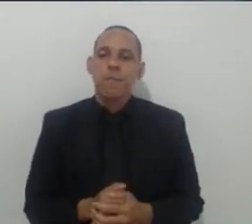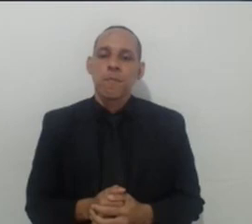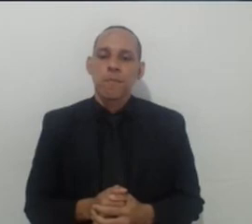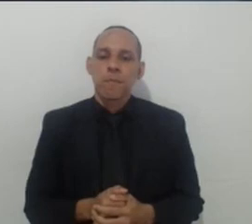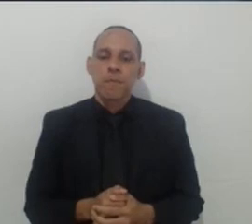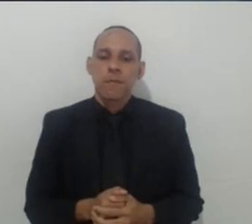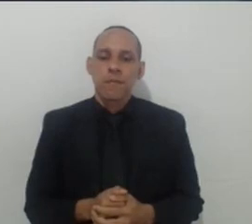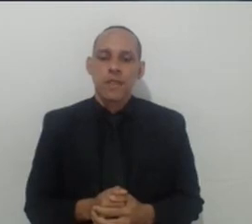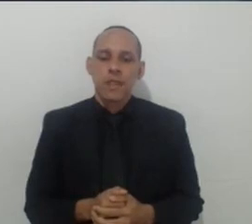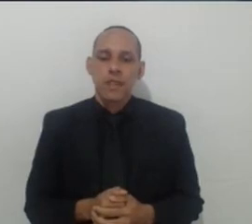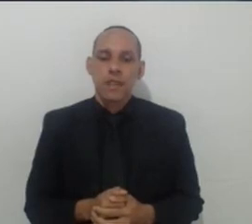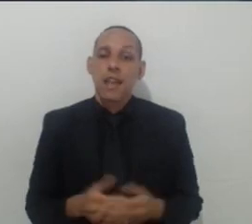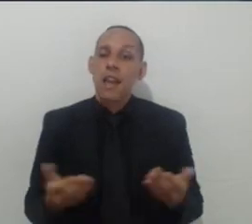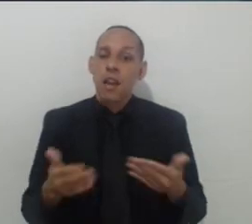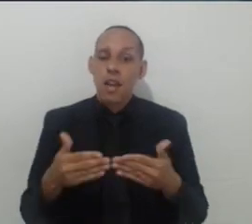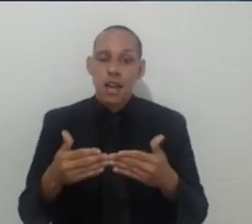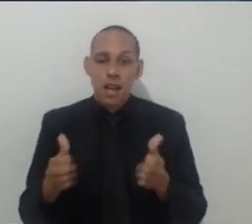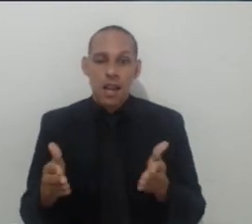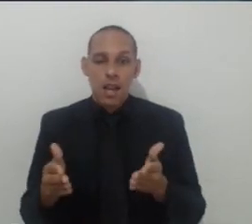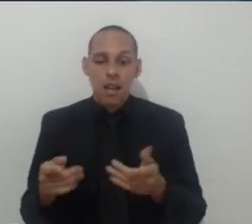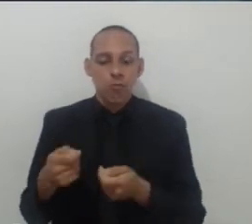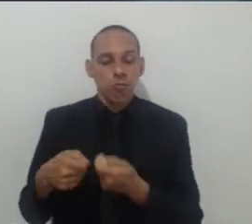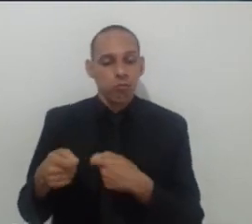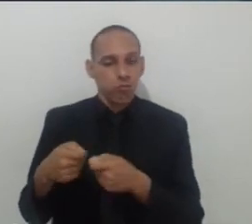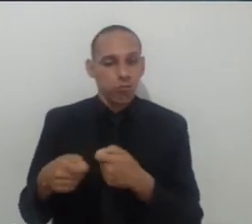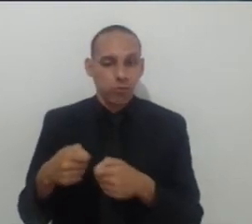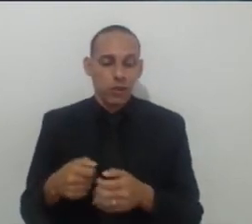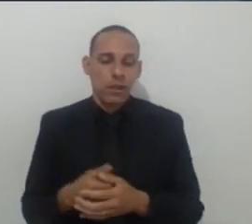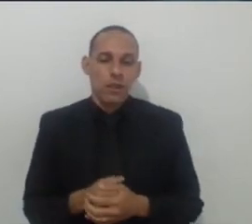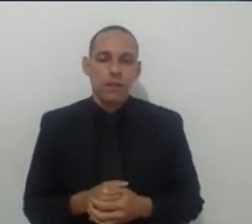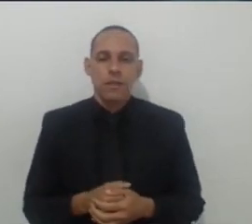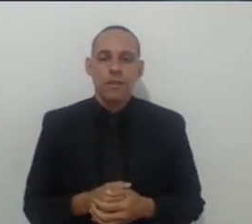E declaro aberta a ordem administrativa.